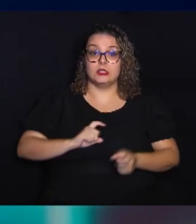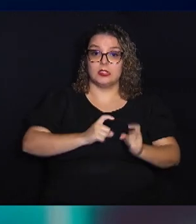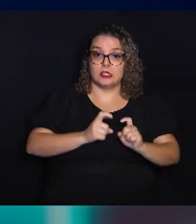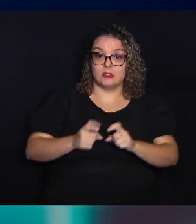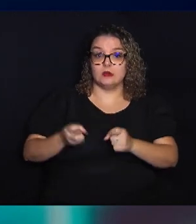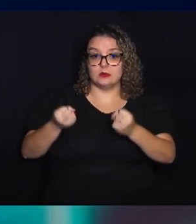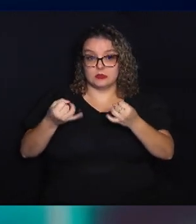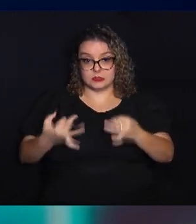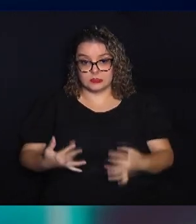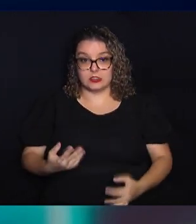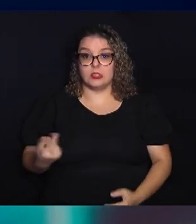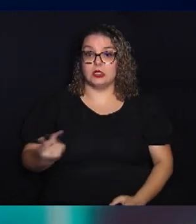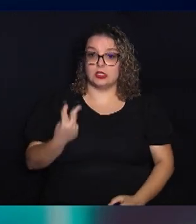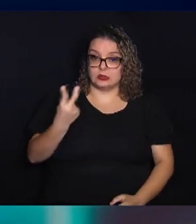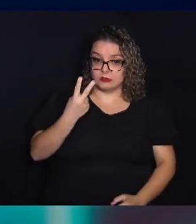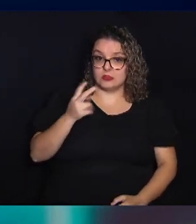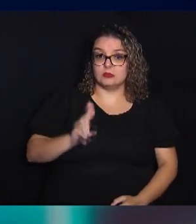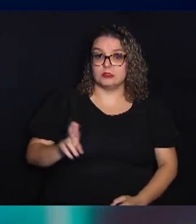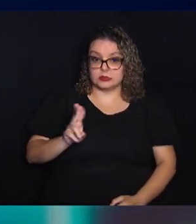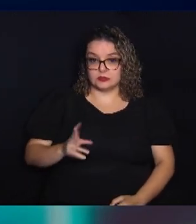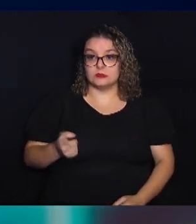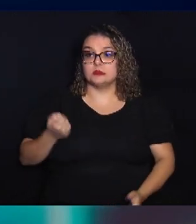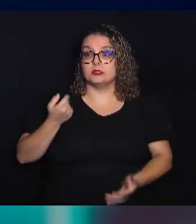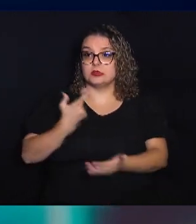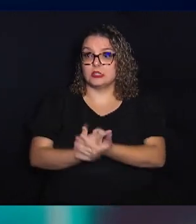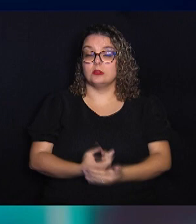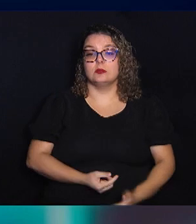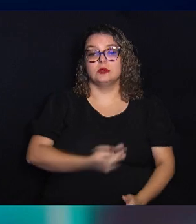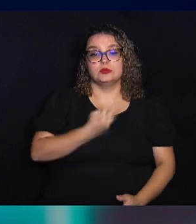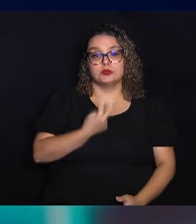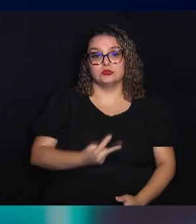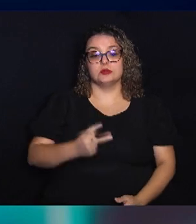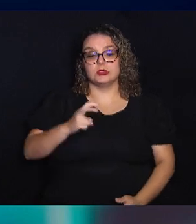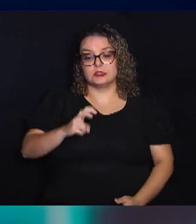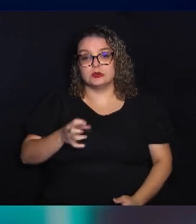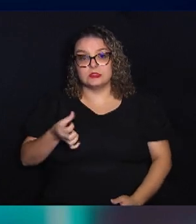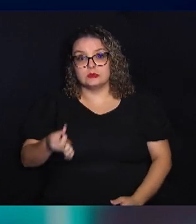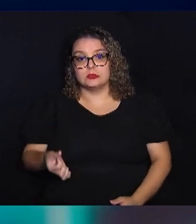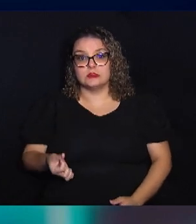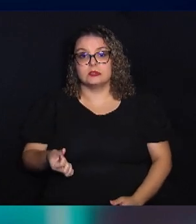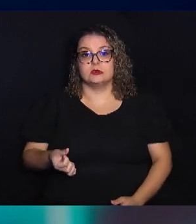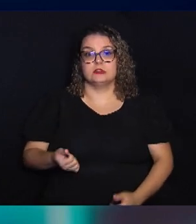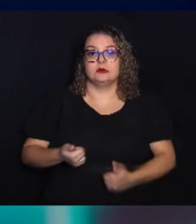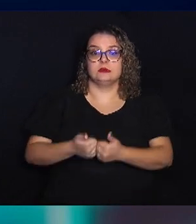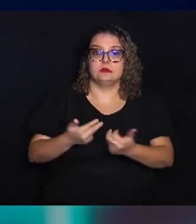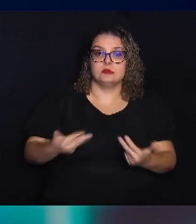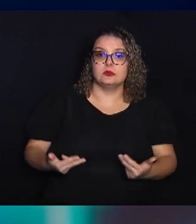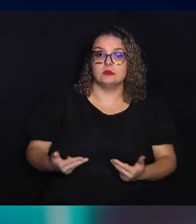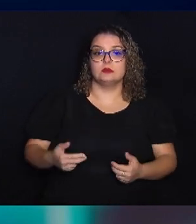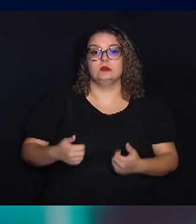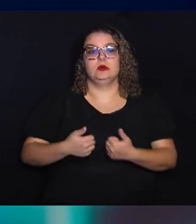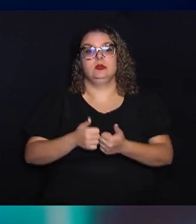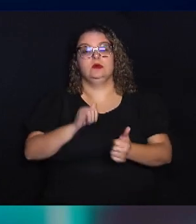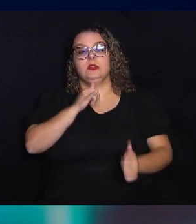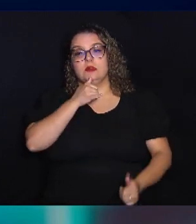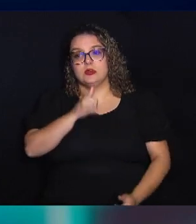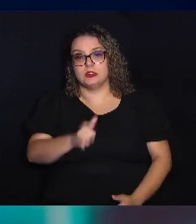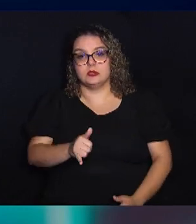que o valor será empregado na compra de 256 veículos do modelo elétrico e